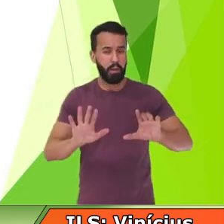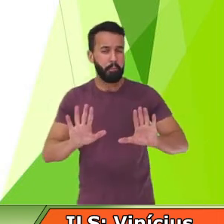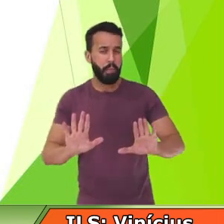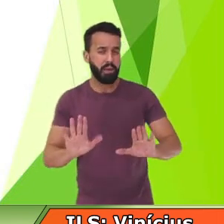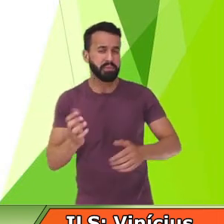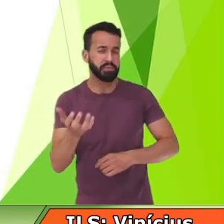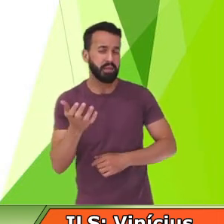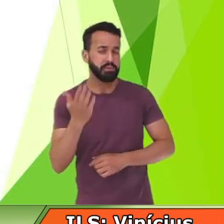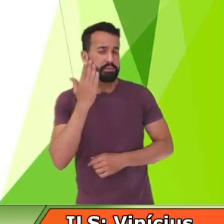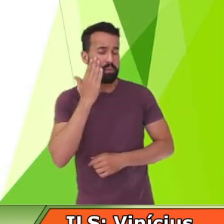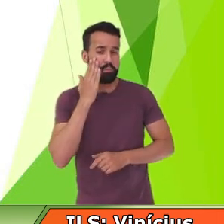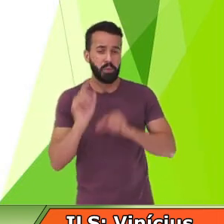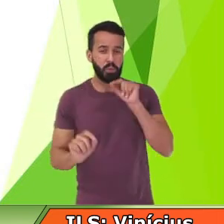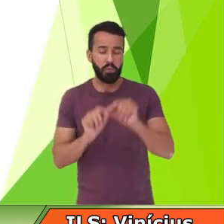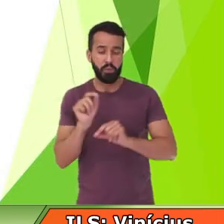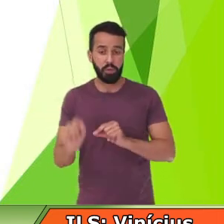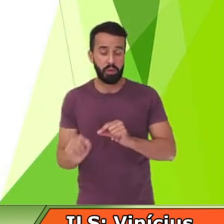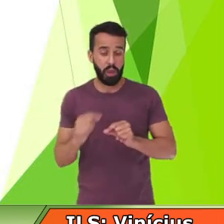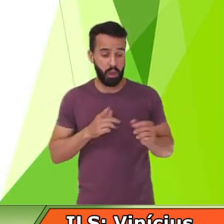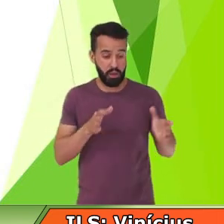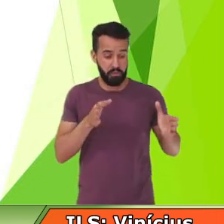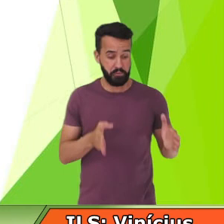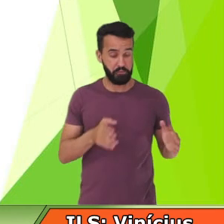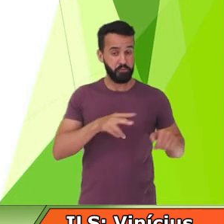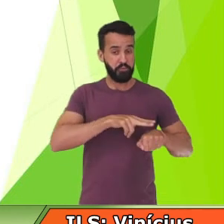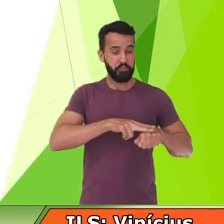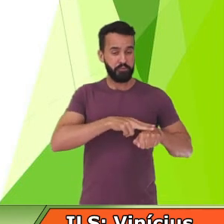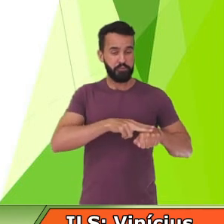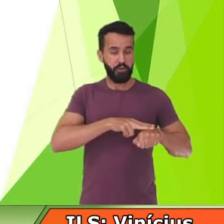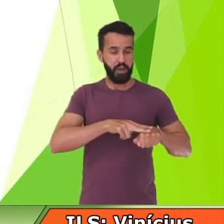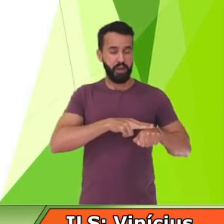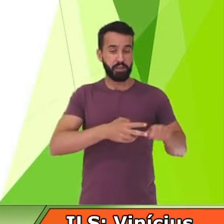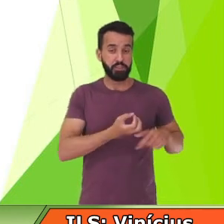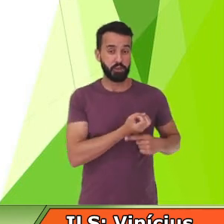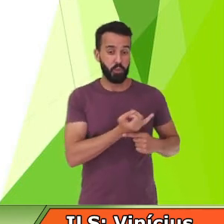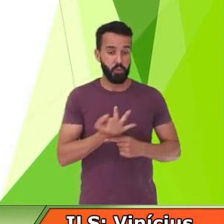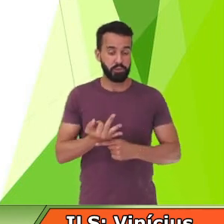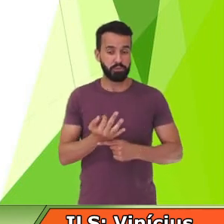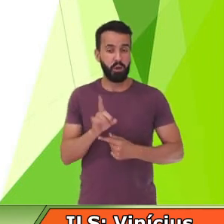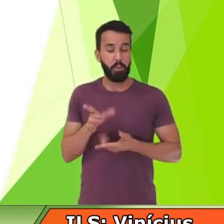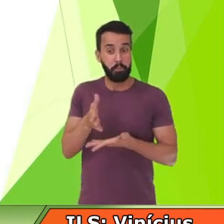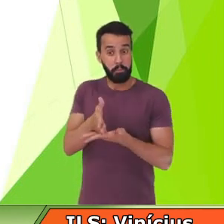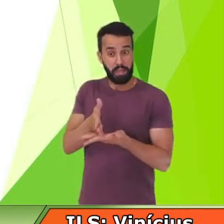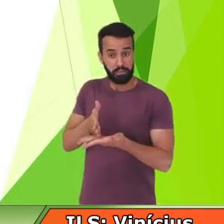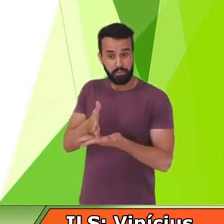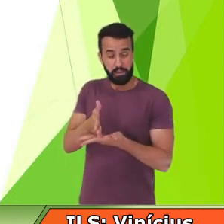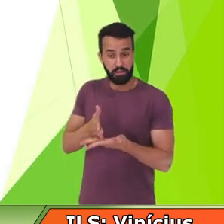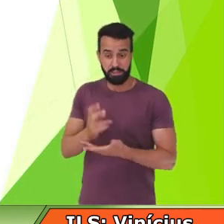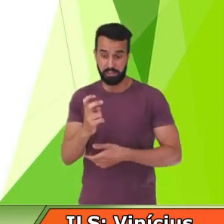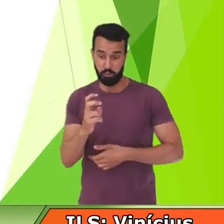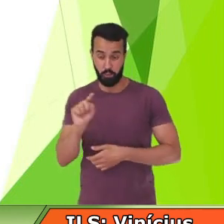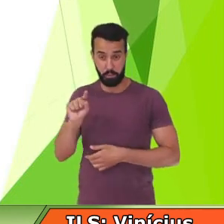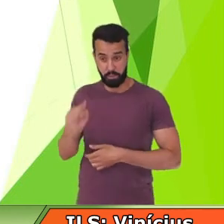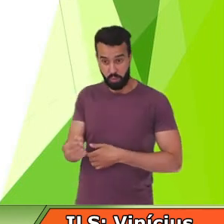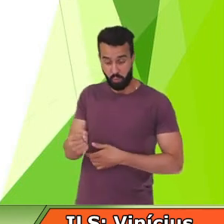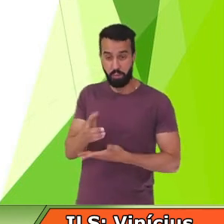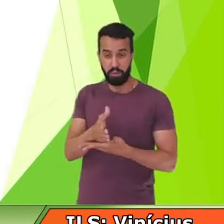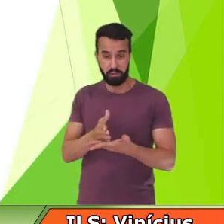precisamos saber só a quantidade de grama verde, ou seja, nós precisamos saber a metade de 5.000, que é